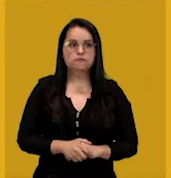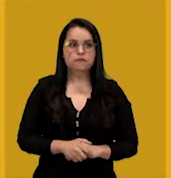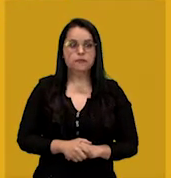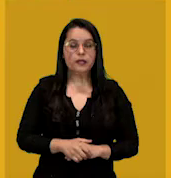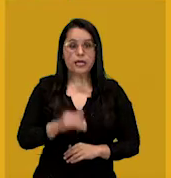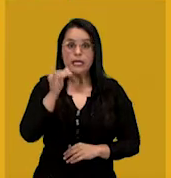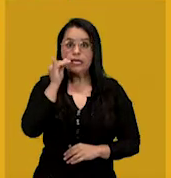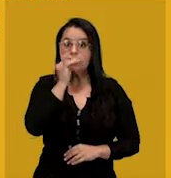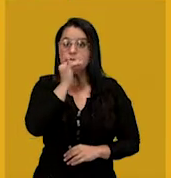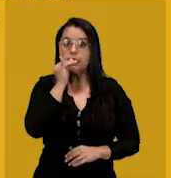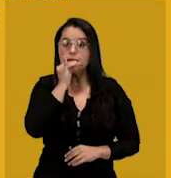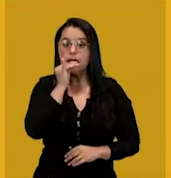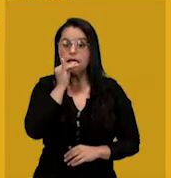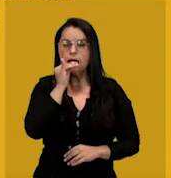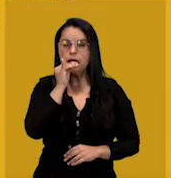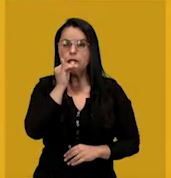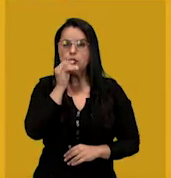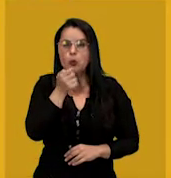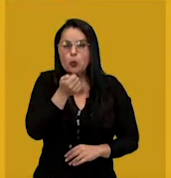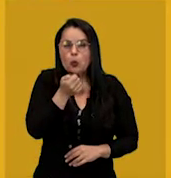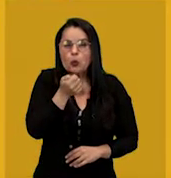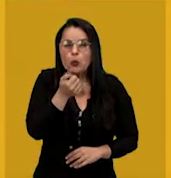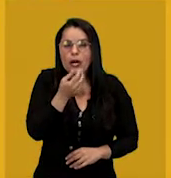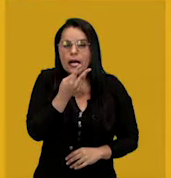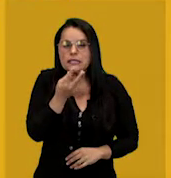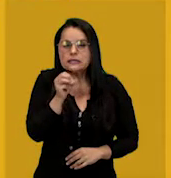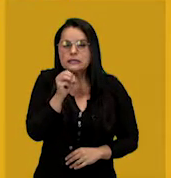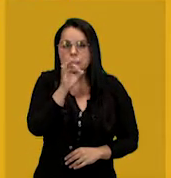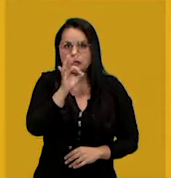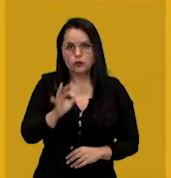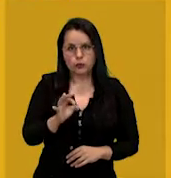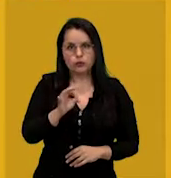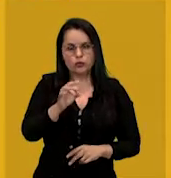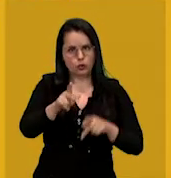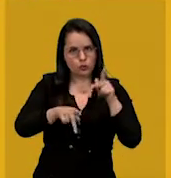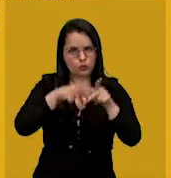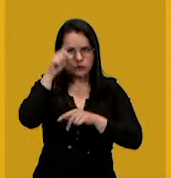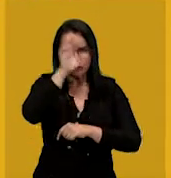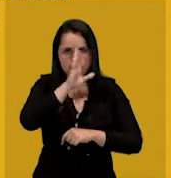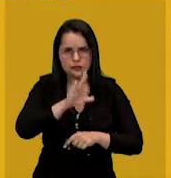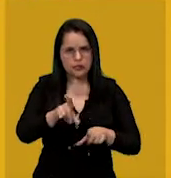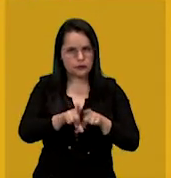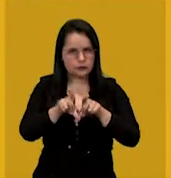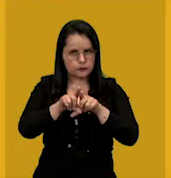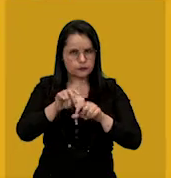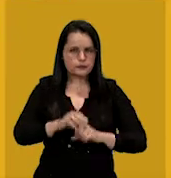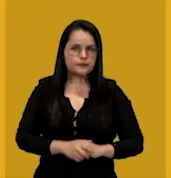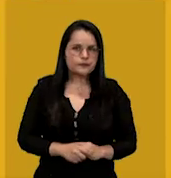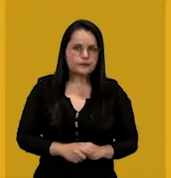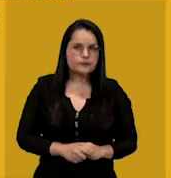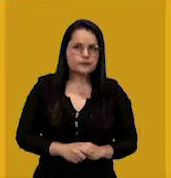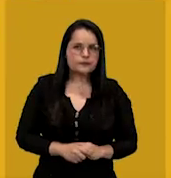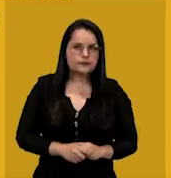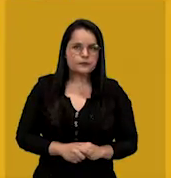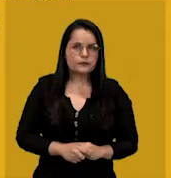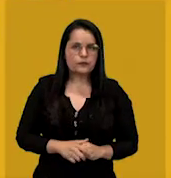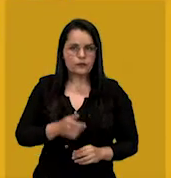Os italianos chegavam a quase 30% da população brasileira.